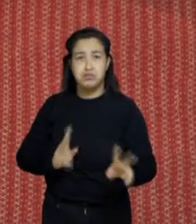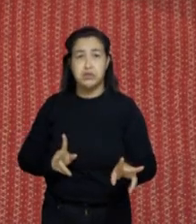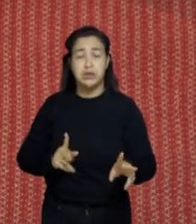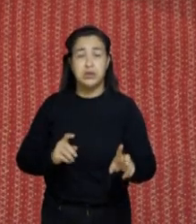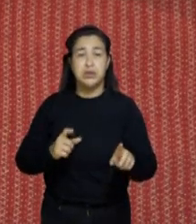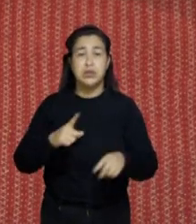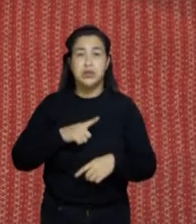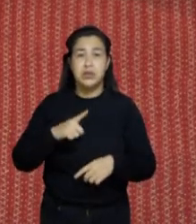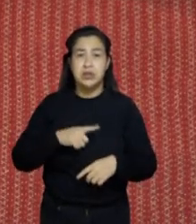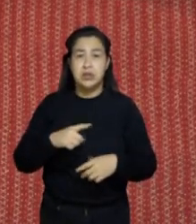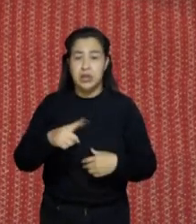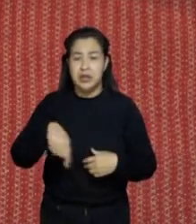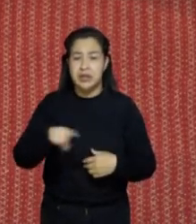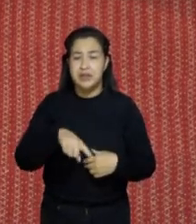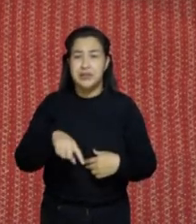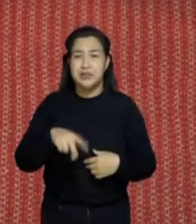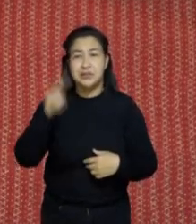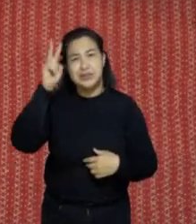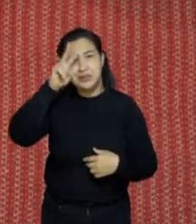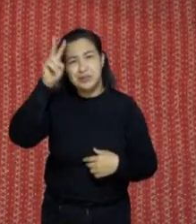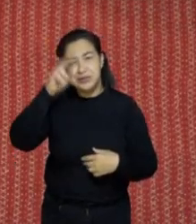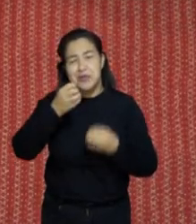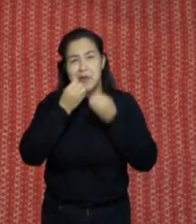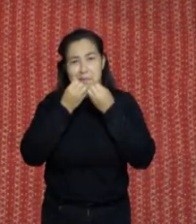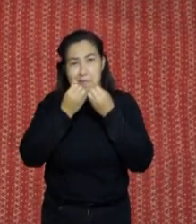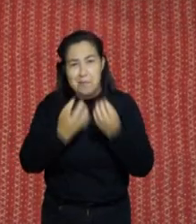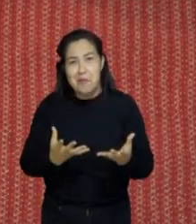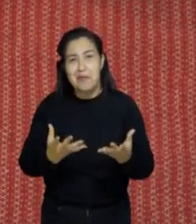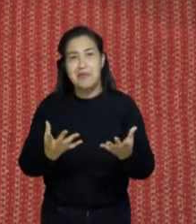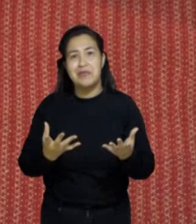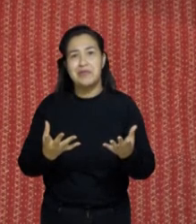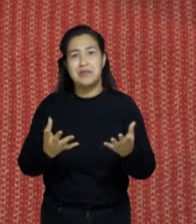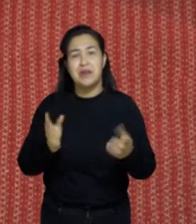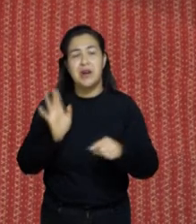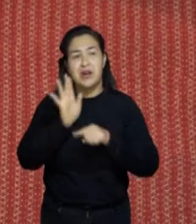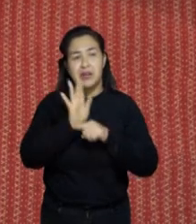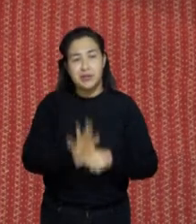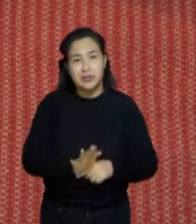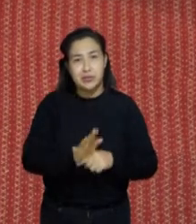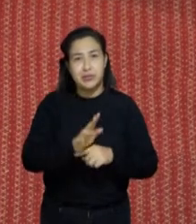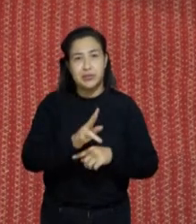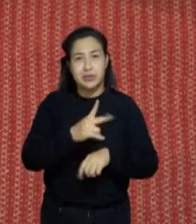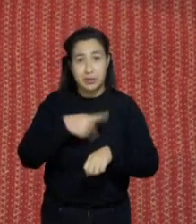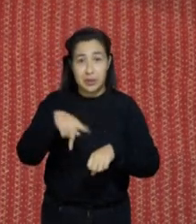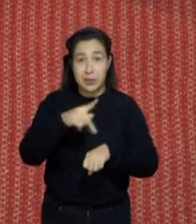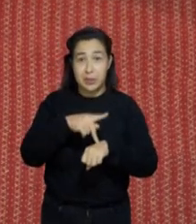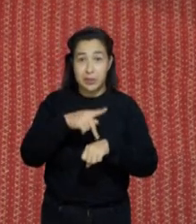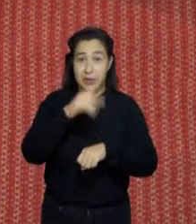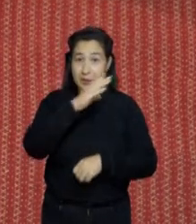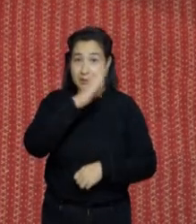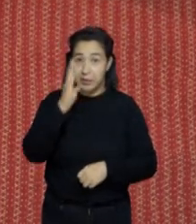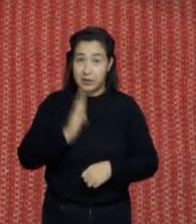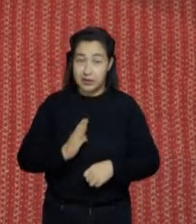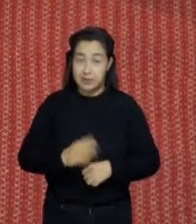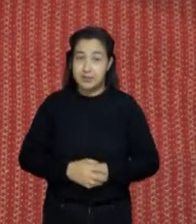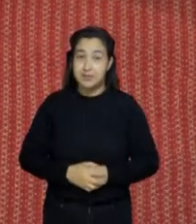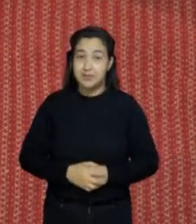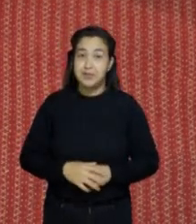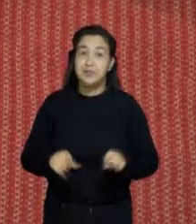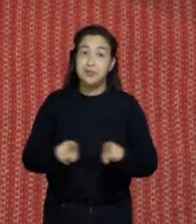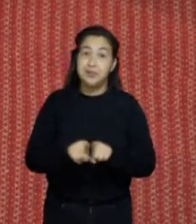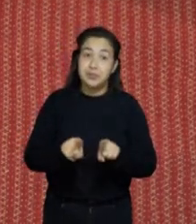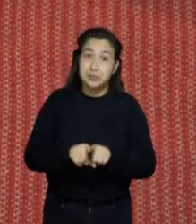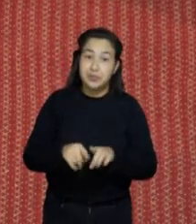comemorar, um estado que tem muito a contribuir com a União. E nesse conjunto social,